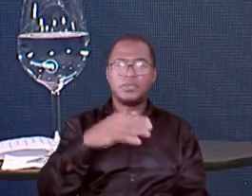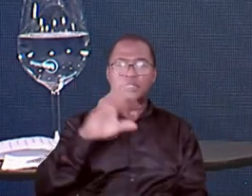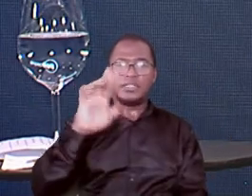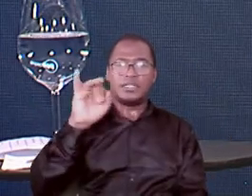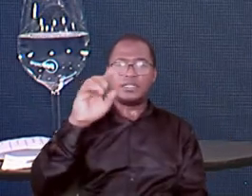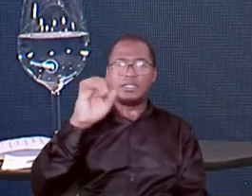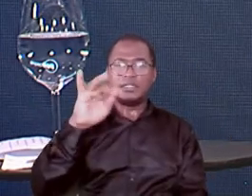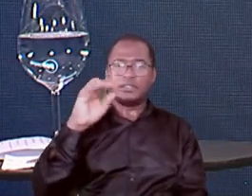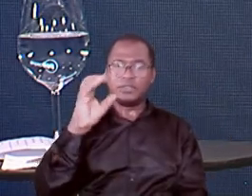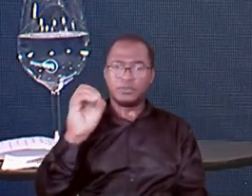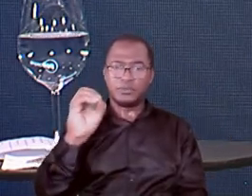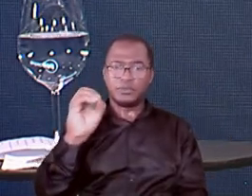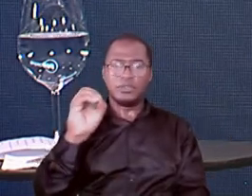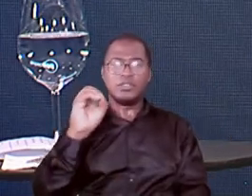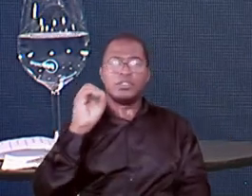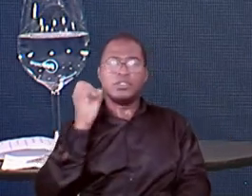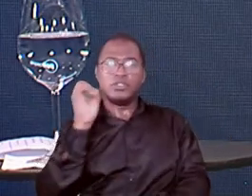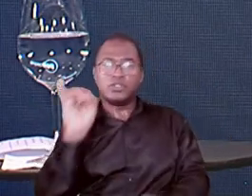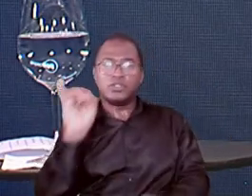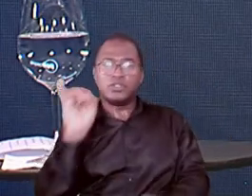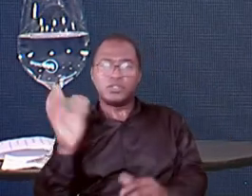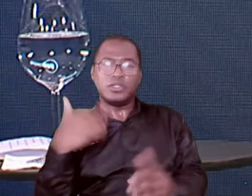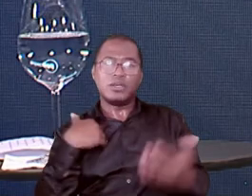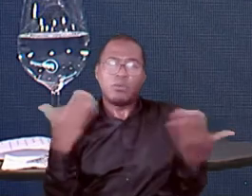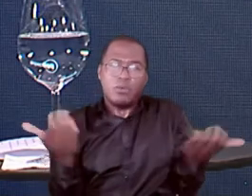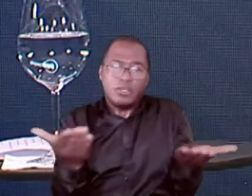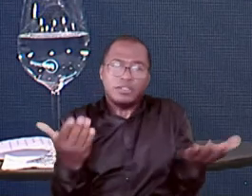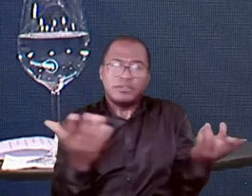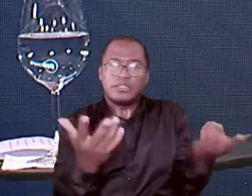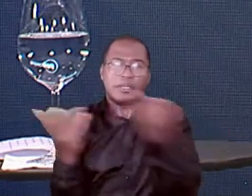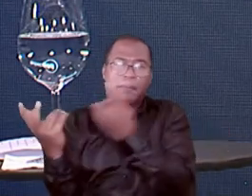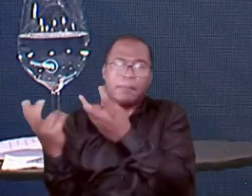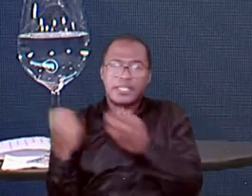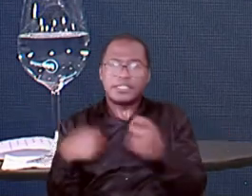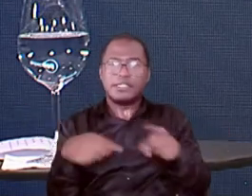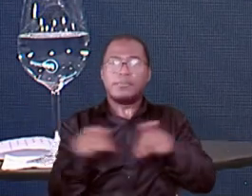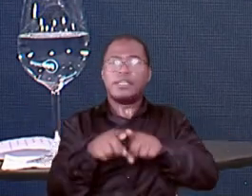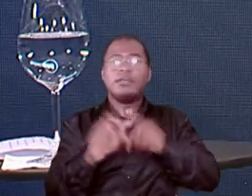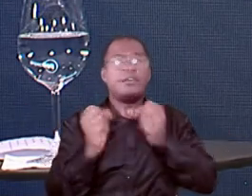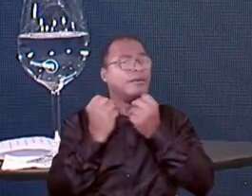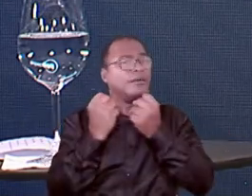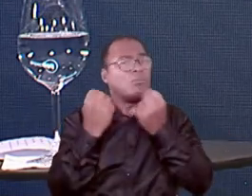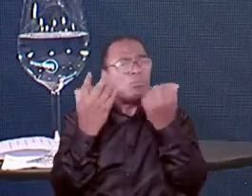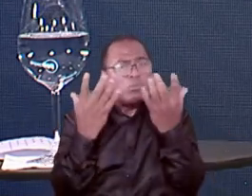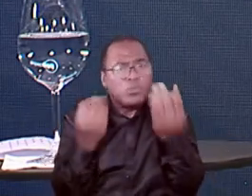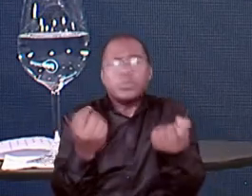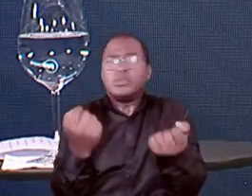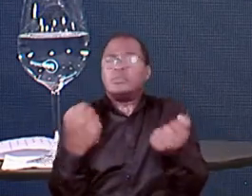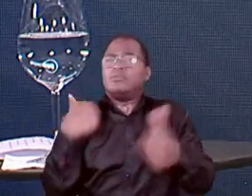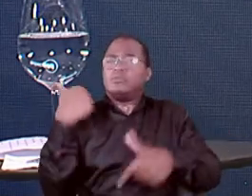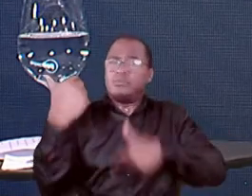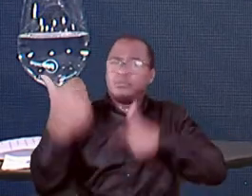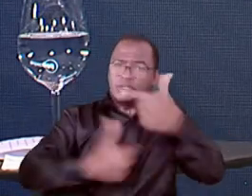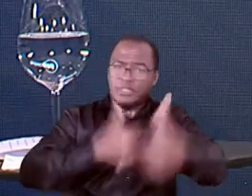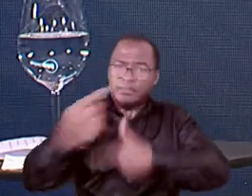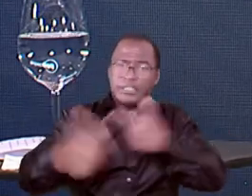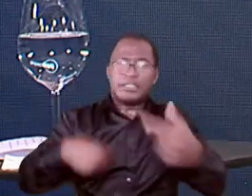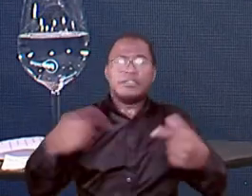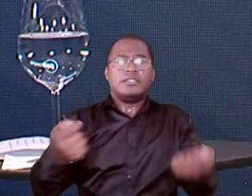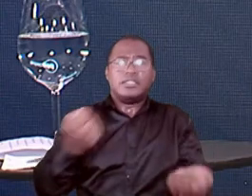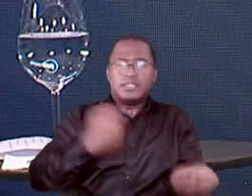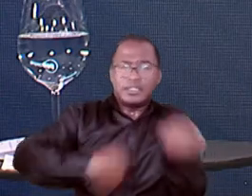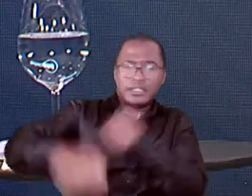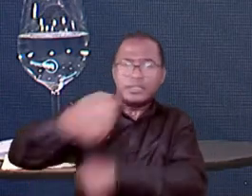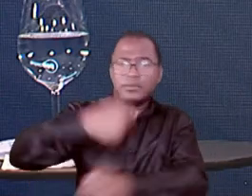com debebento você vai fazer uma bolsa de Raildo quando você tiver grande costumes o alto grau de permeabilidade e muitos investidores acoplados